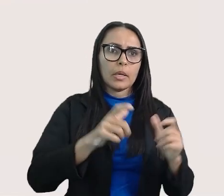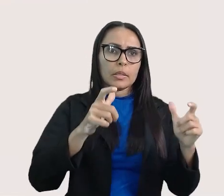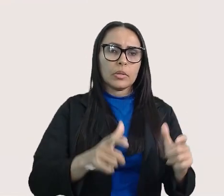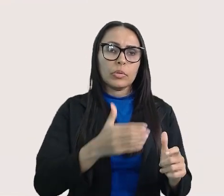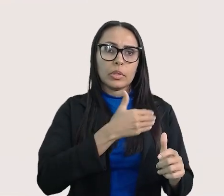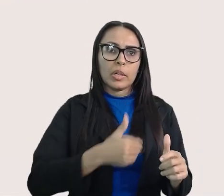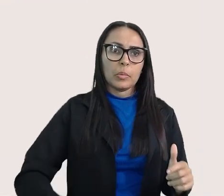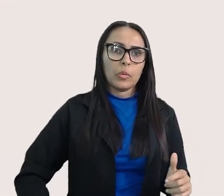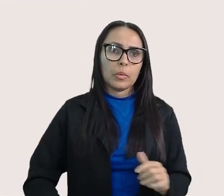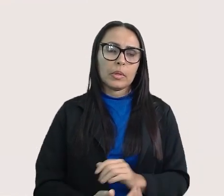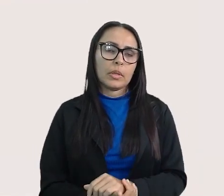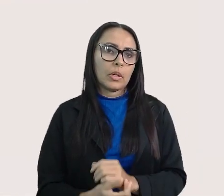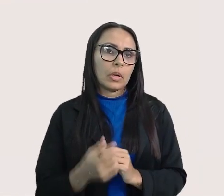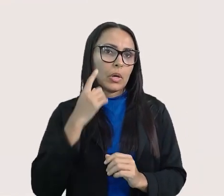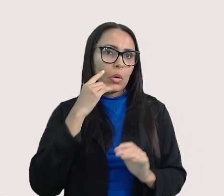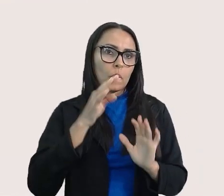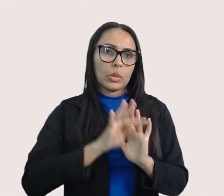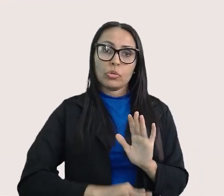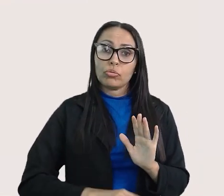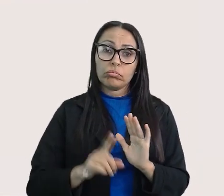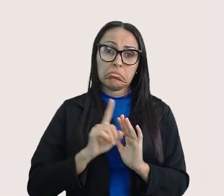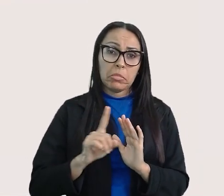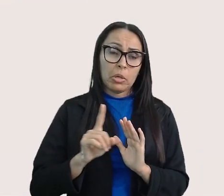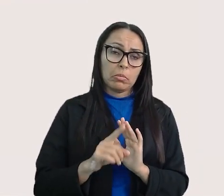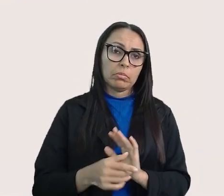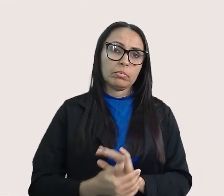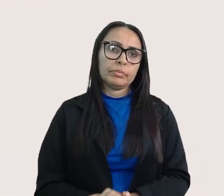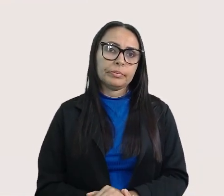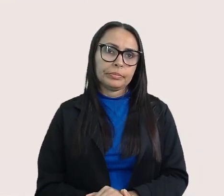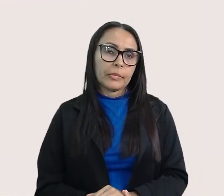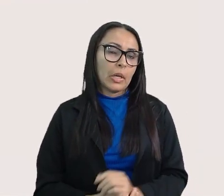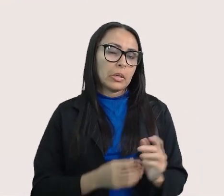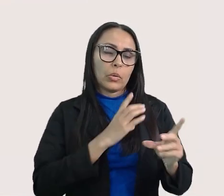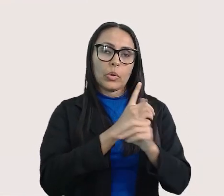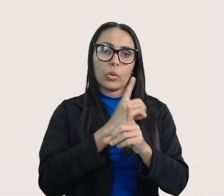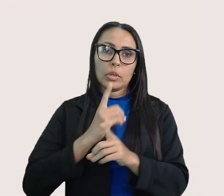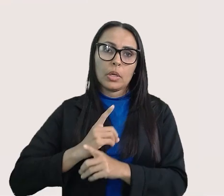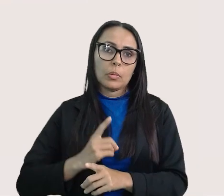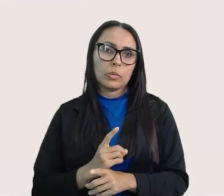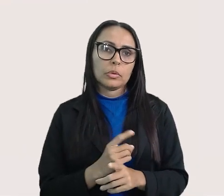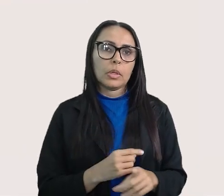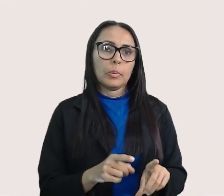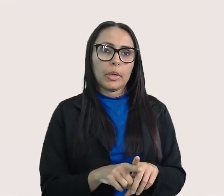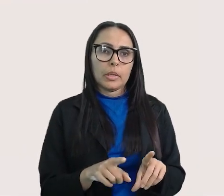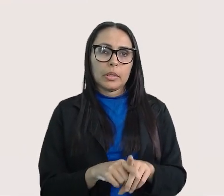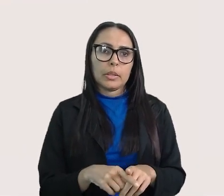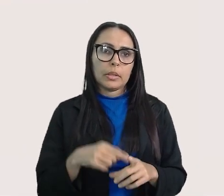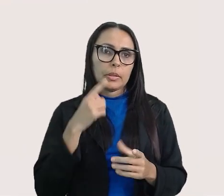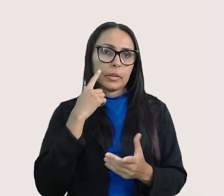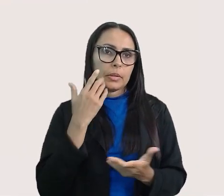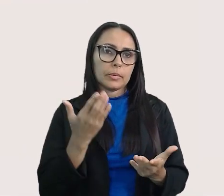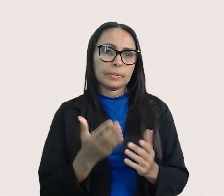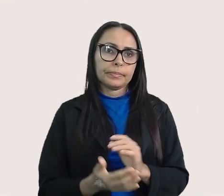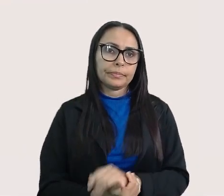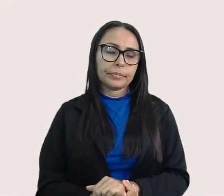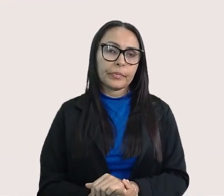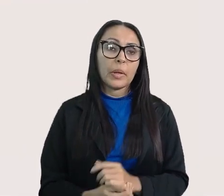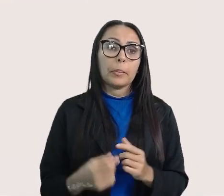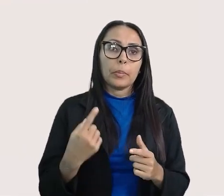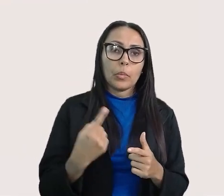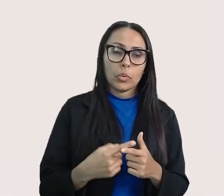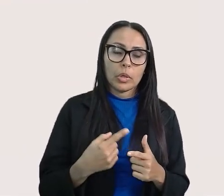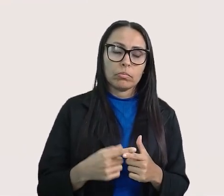públicas o texto não nos traz isso e também nós não encontramos essa questão da demarcação das terras públicas até